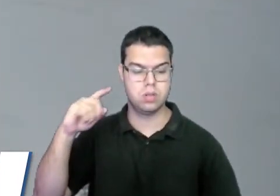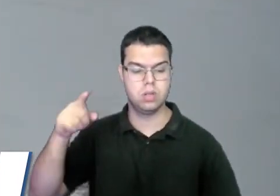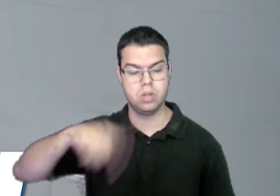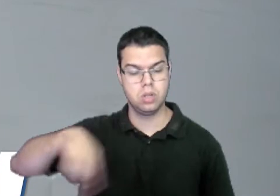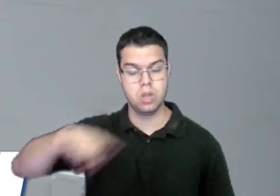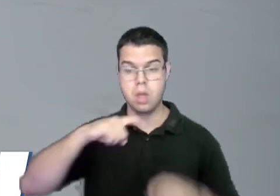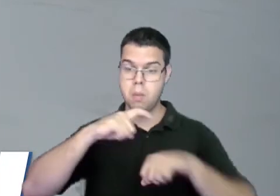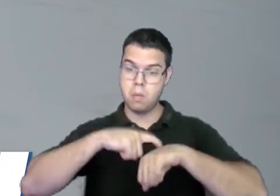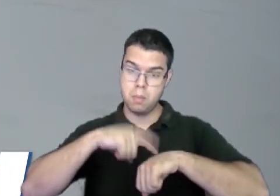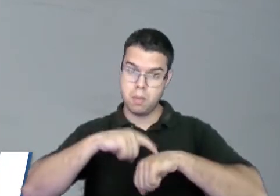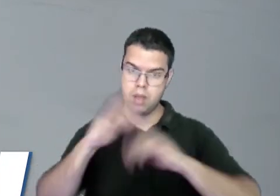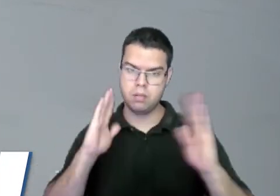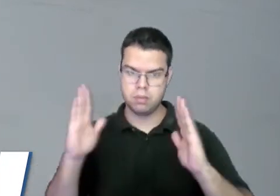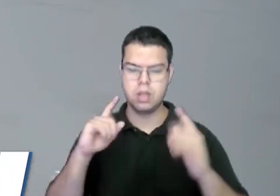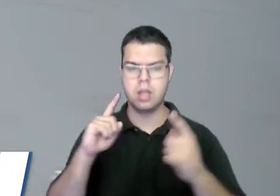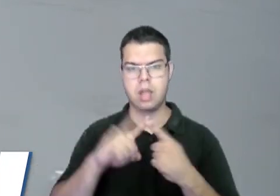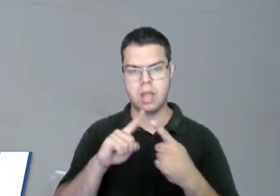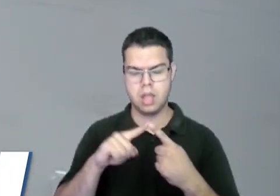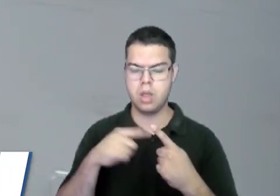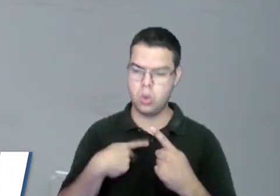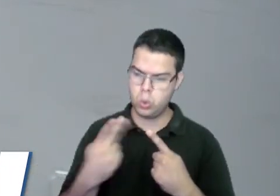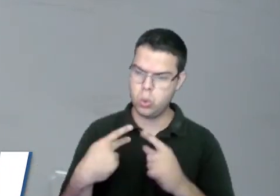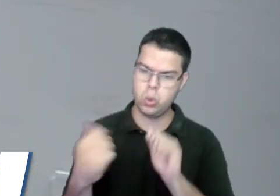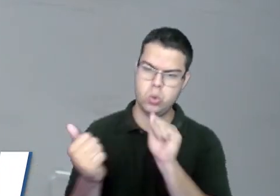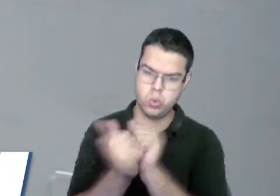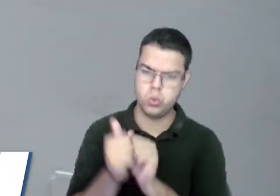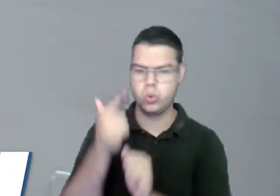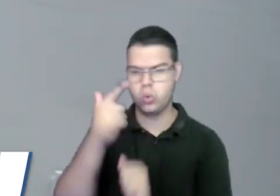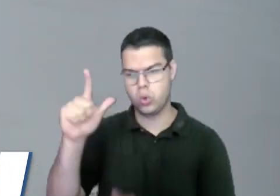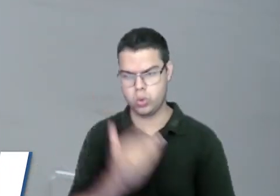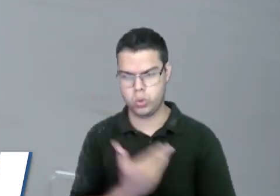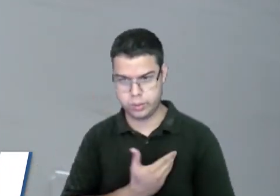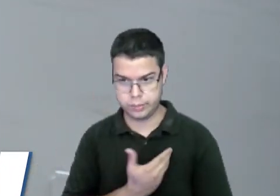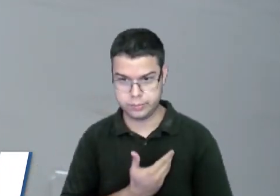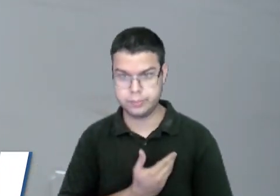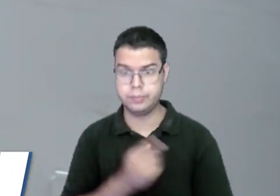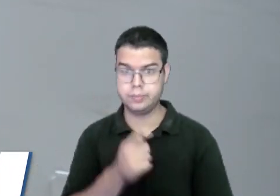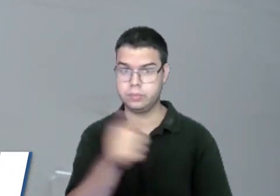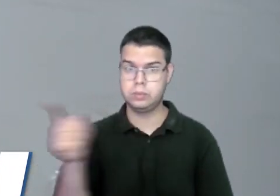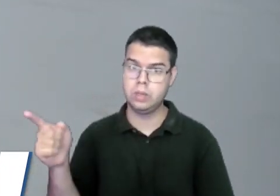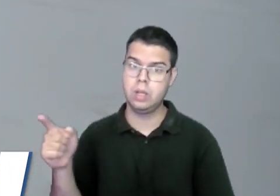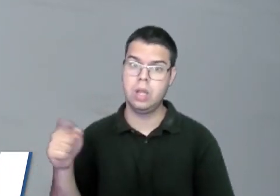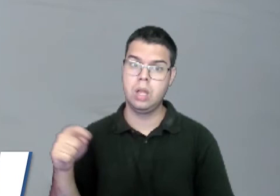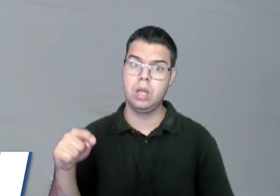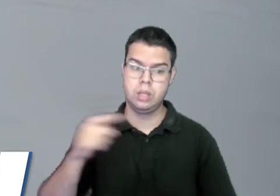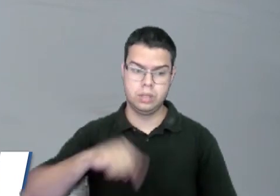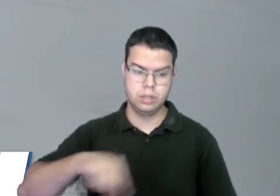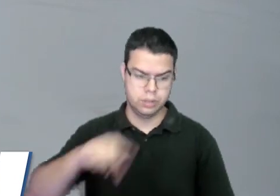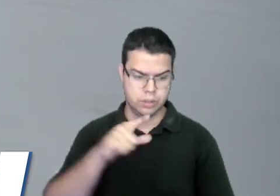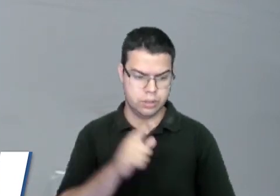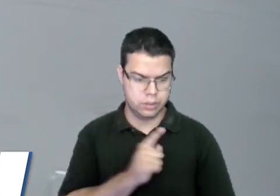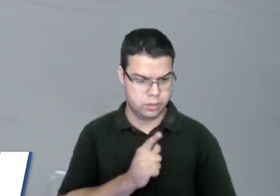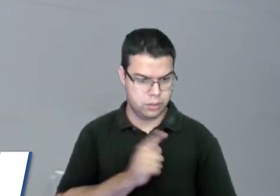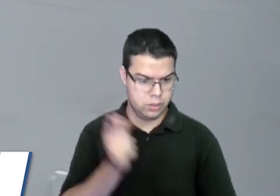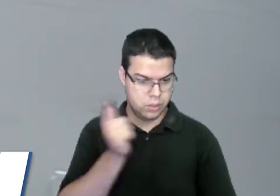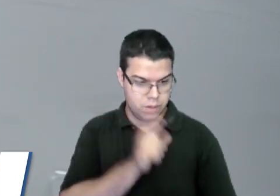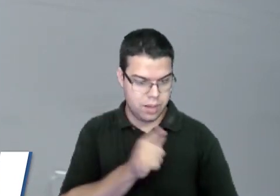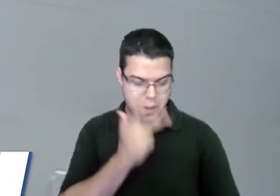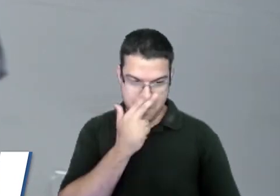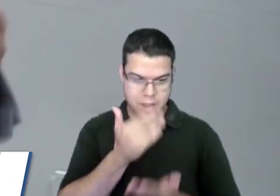eu, junto com você e os demais colegas, possamos dar o pontapé, porque foi uma